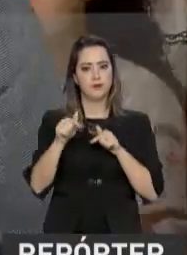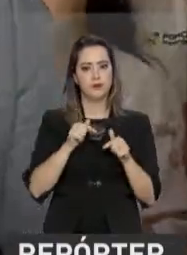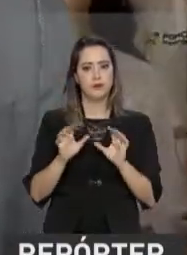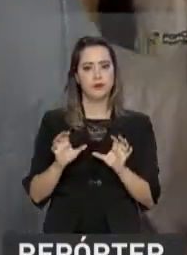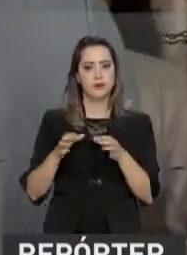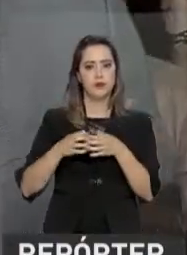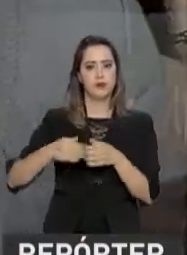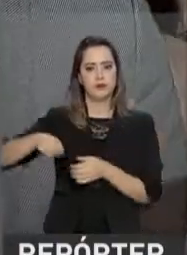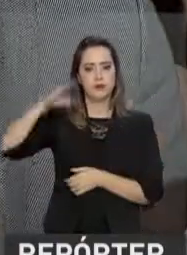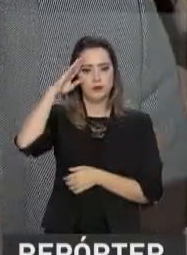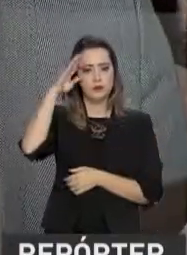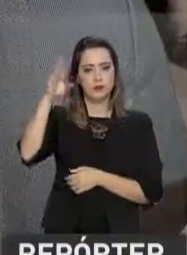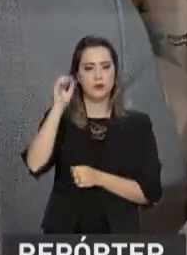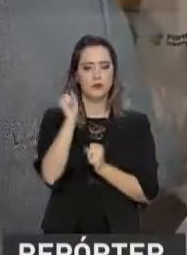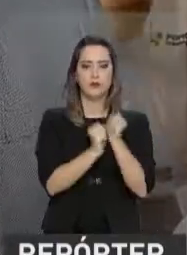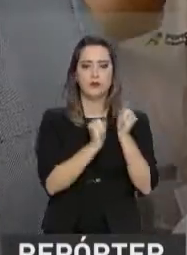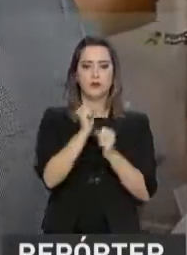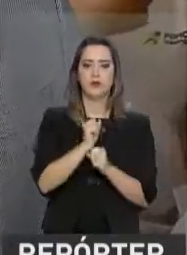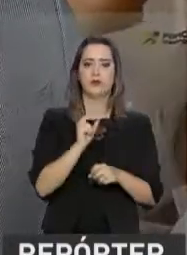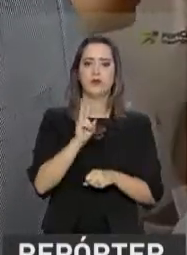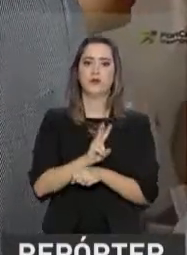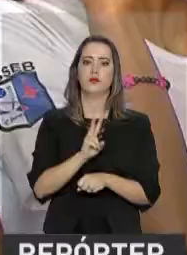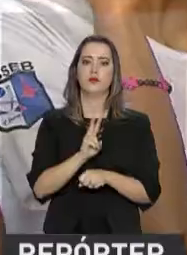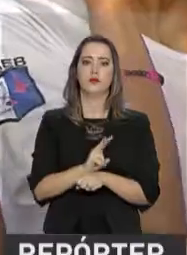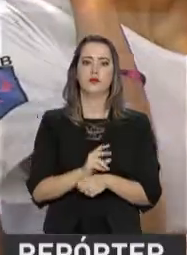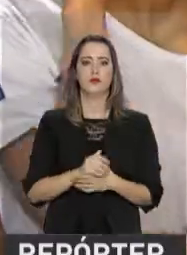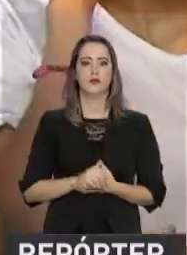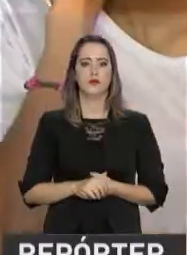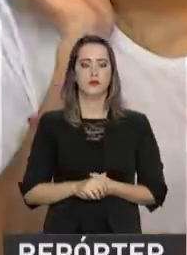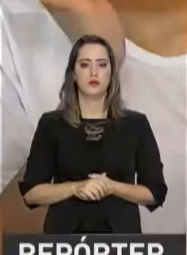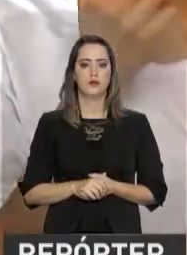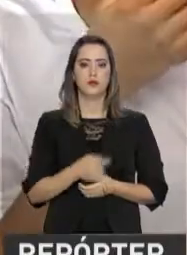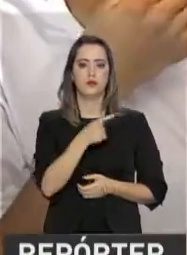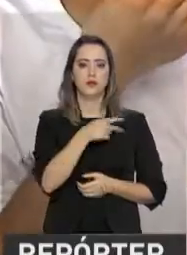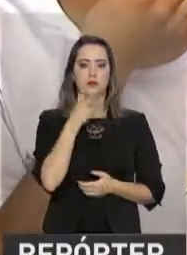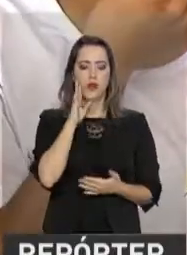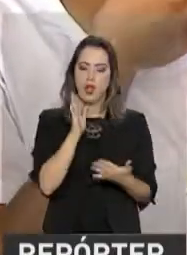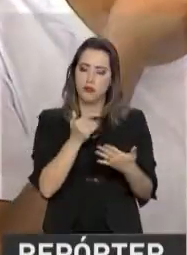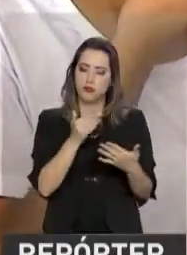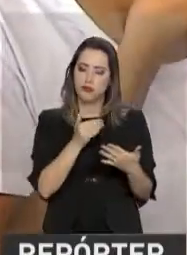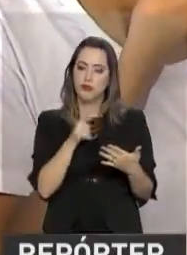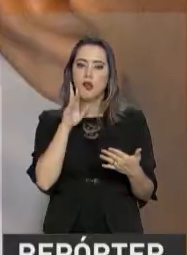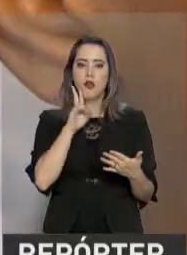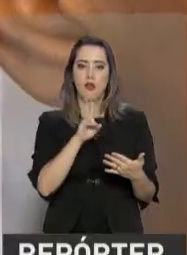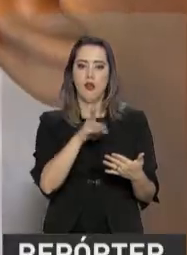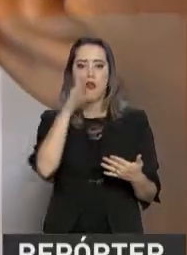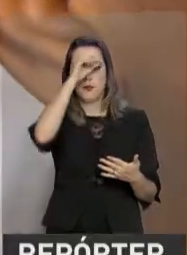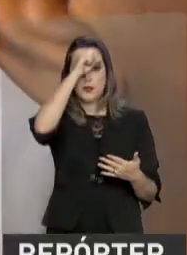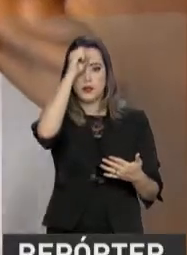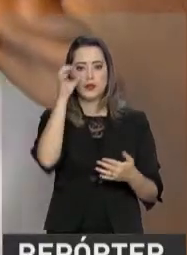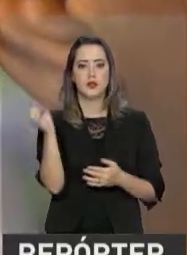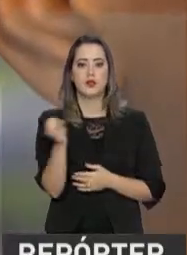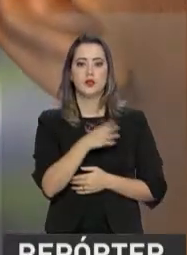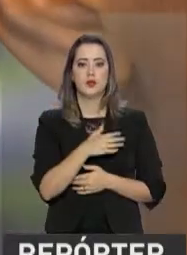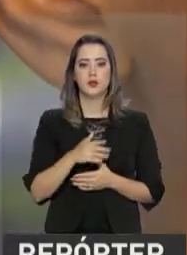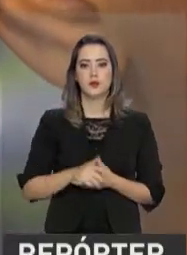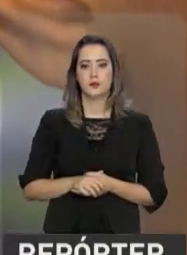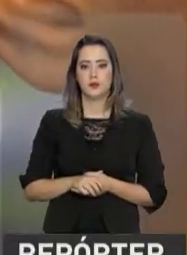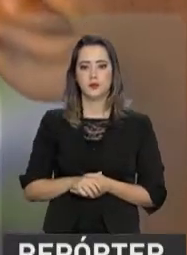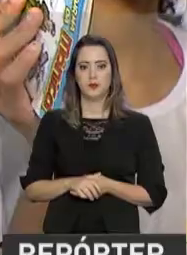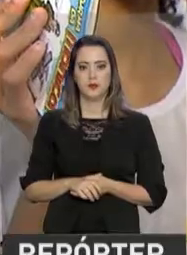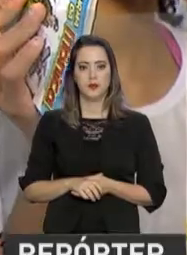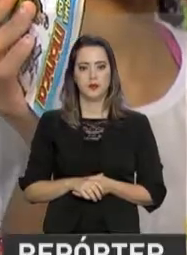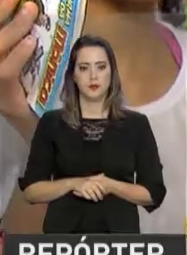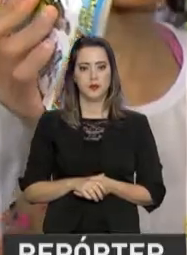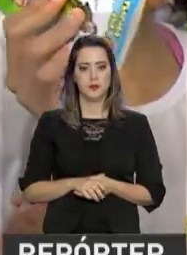armadas eles defendem o brasil o ministro da cultura sérgio sá leitão participou hoje do programa